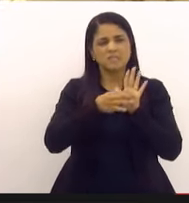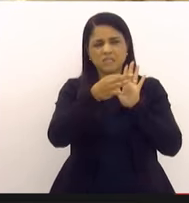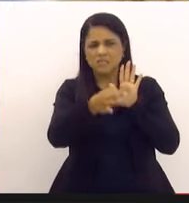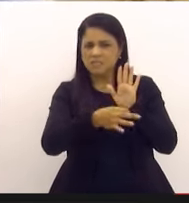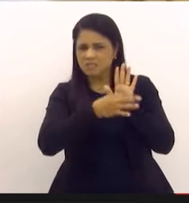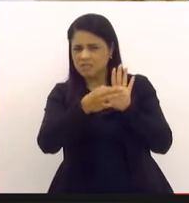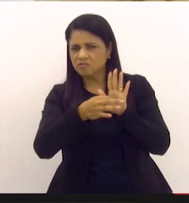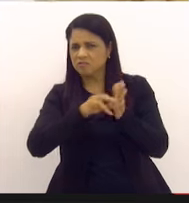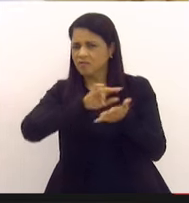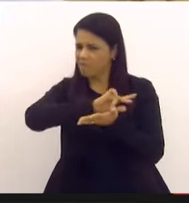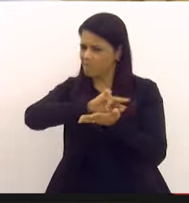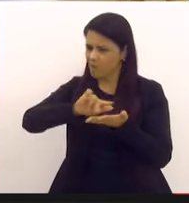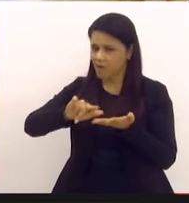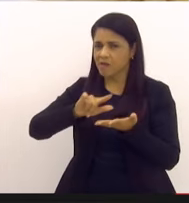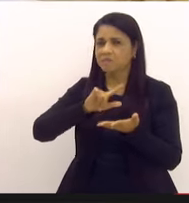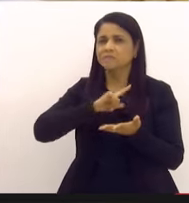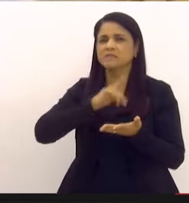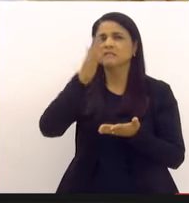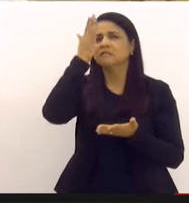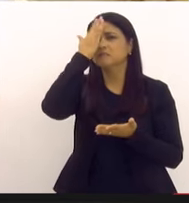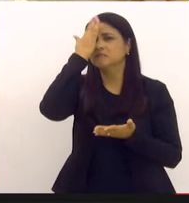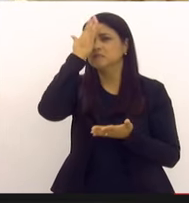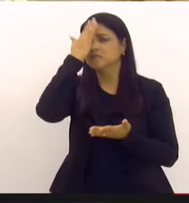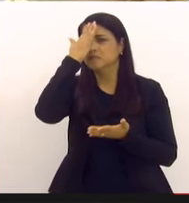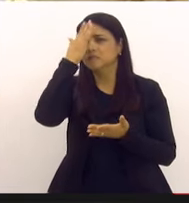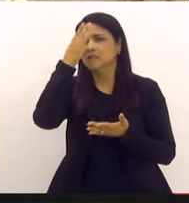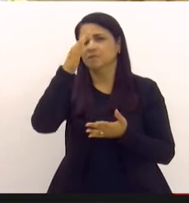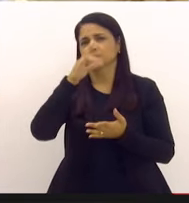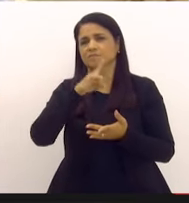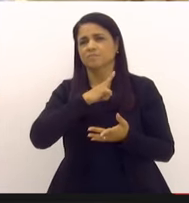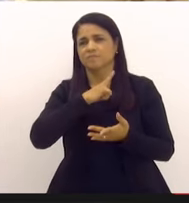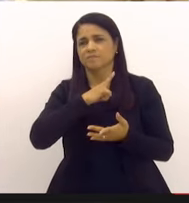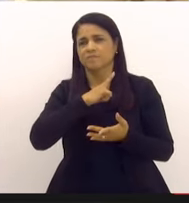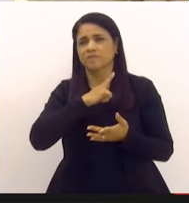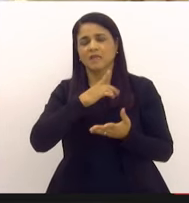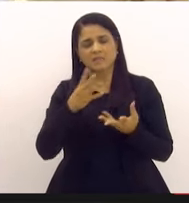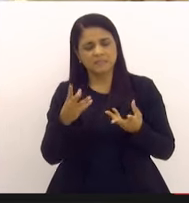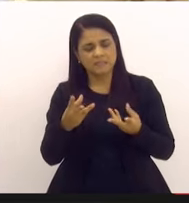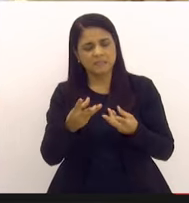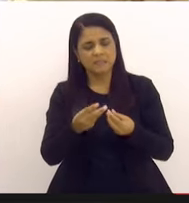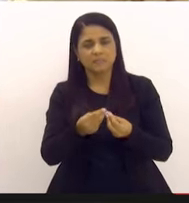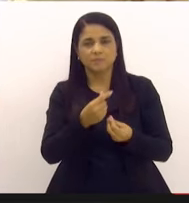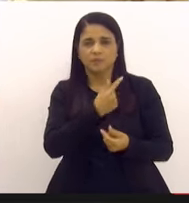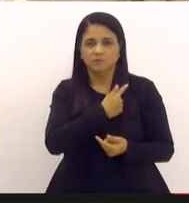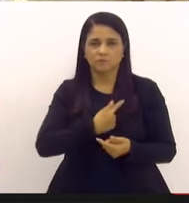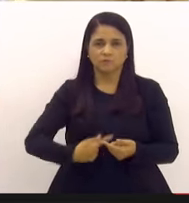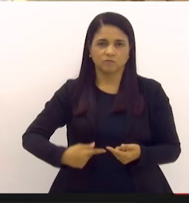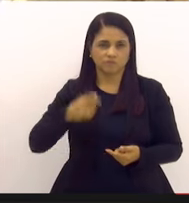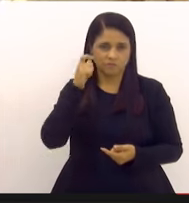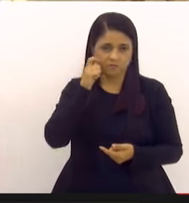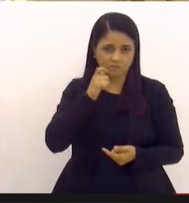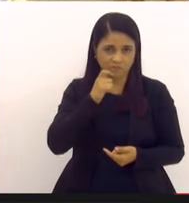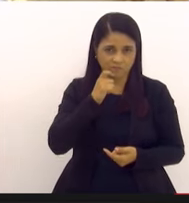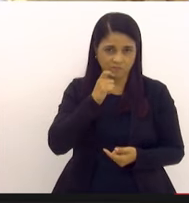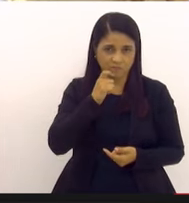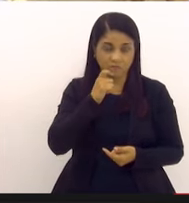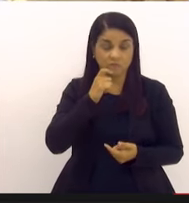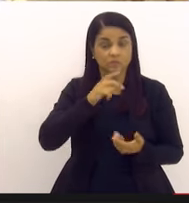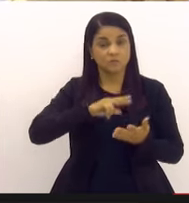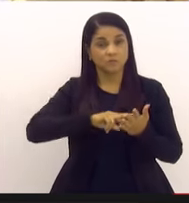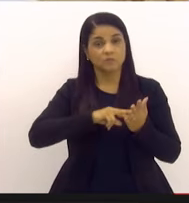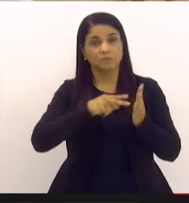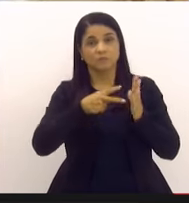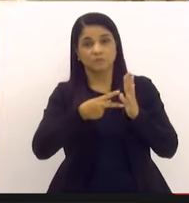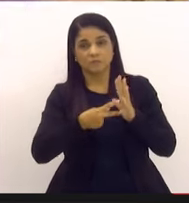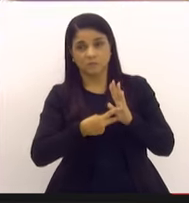críticas, mas nós sabemos perfeitamente a sensibilidade do governador Cláudio Castro no sentido